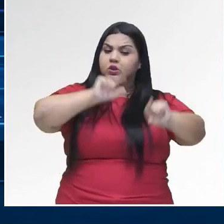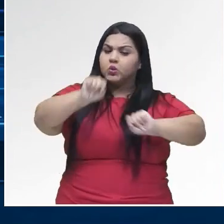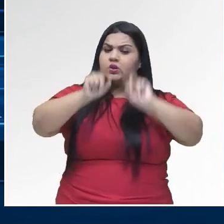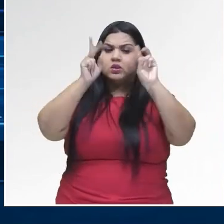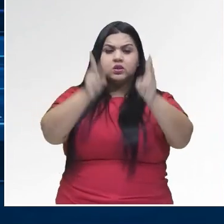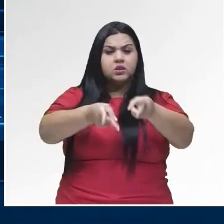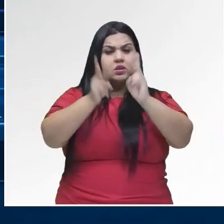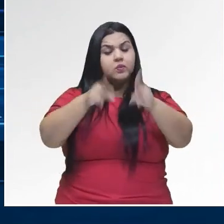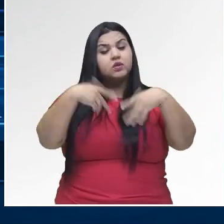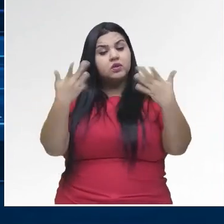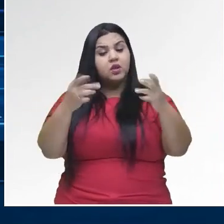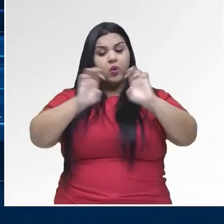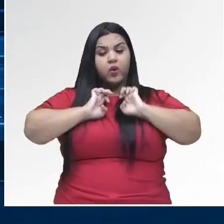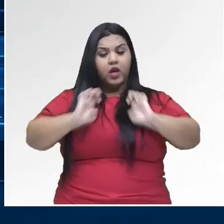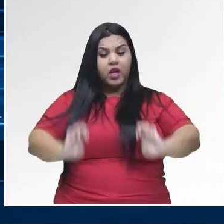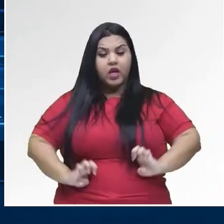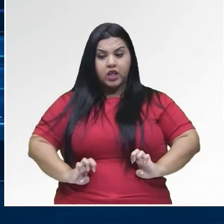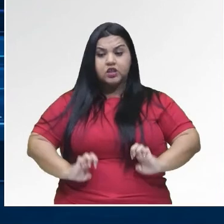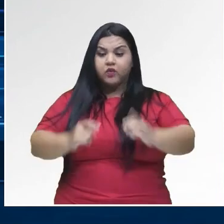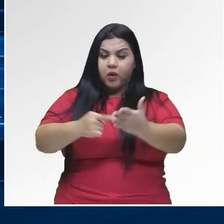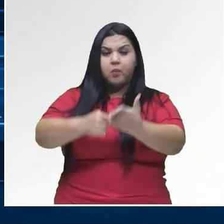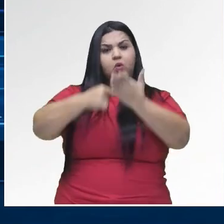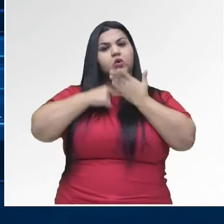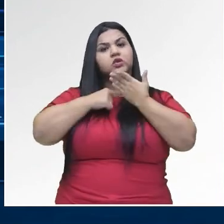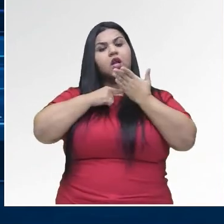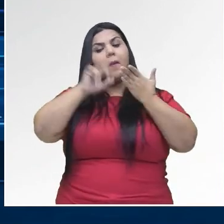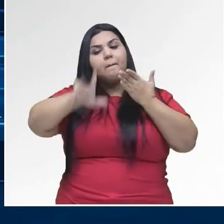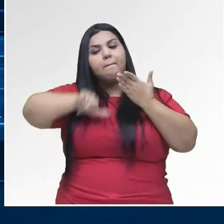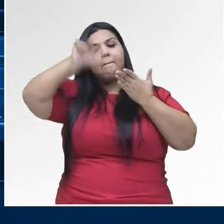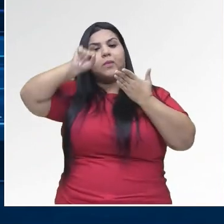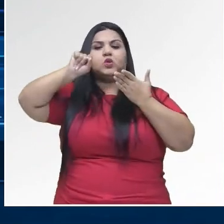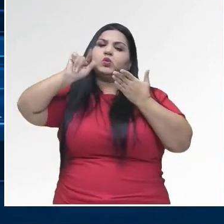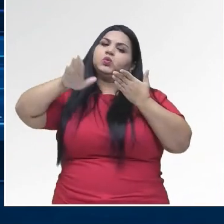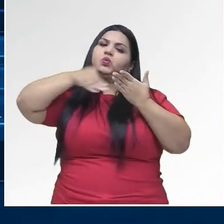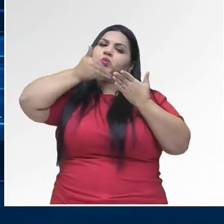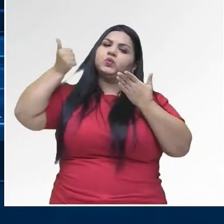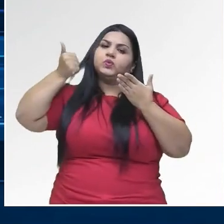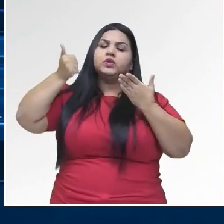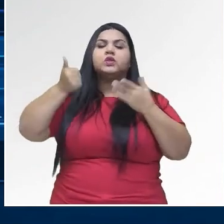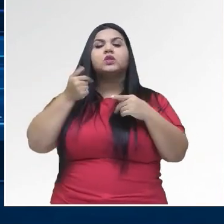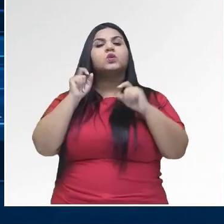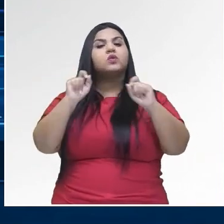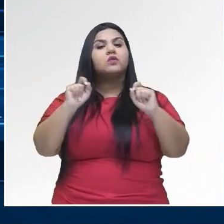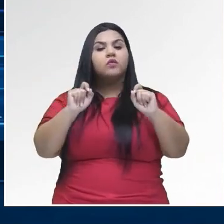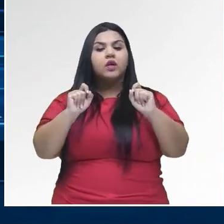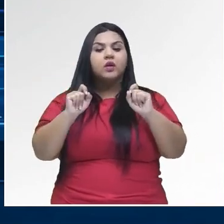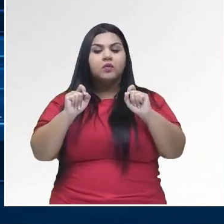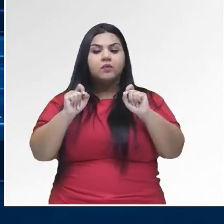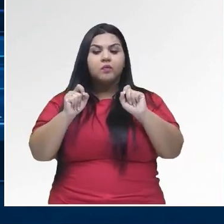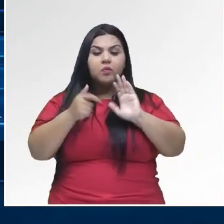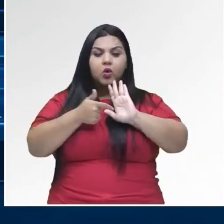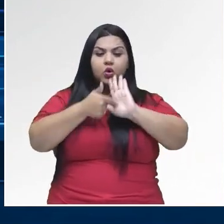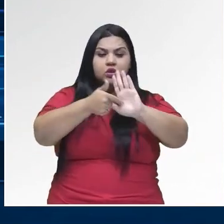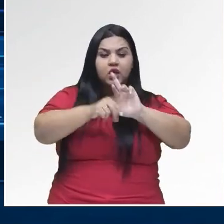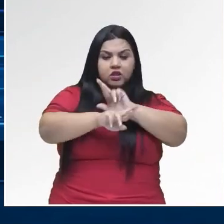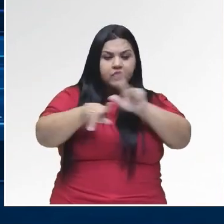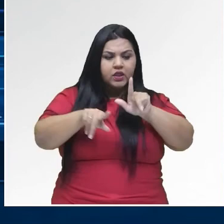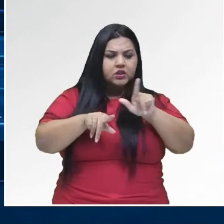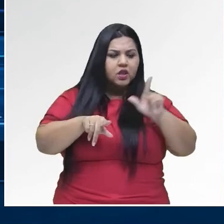a ética vai apontar para mim as melhores escolhas. Porque ela vai fazer eu distinguir o que é bom e o que é